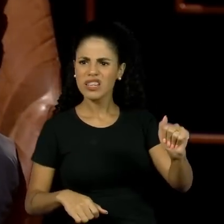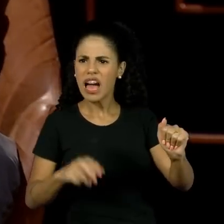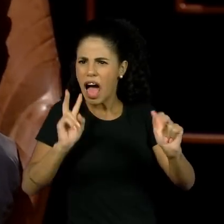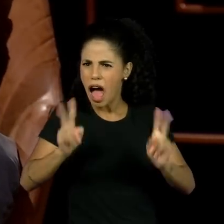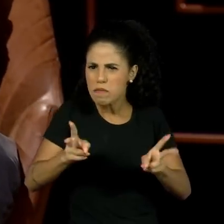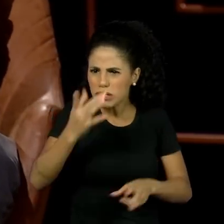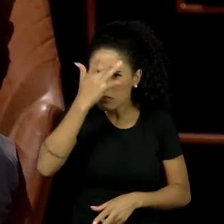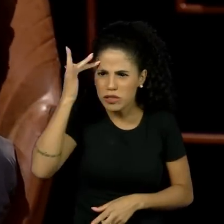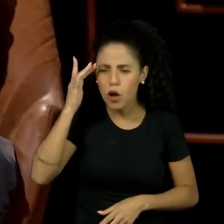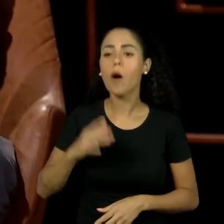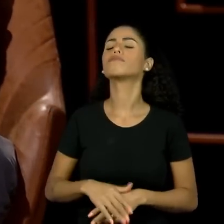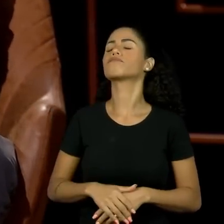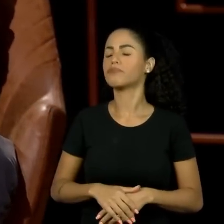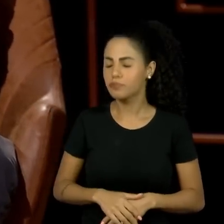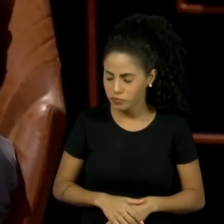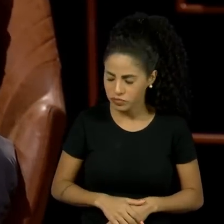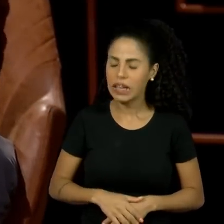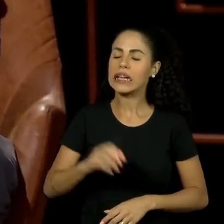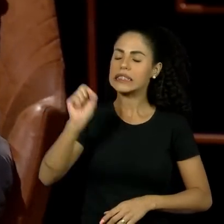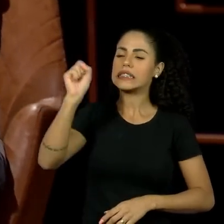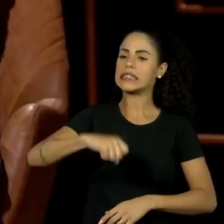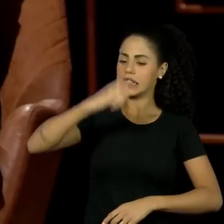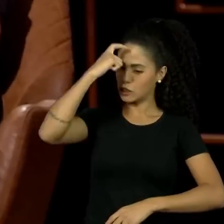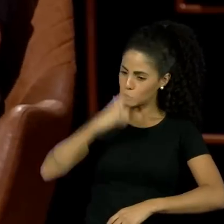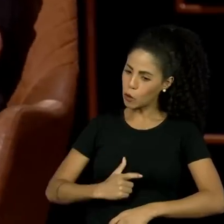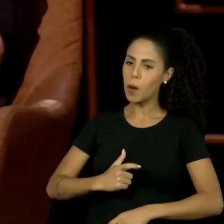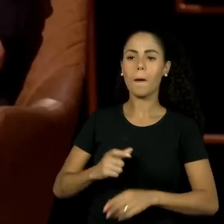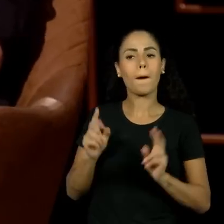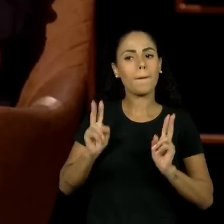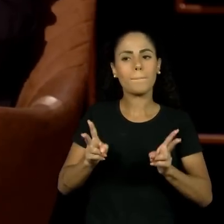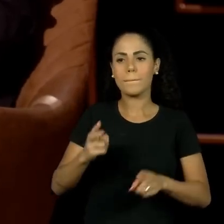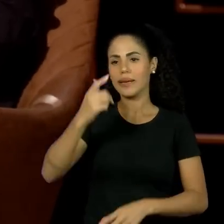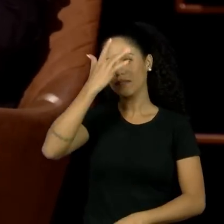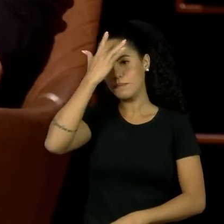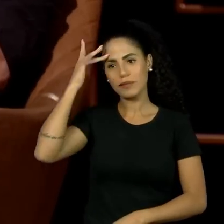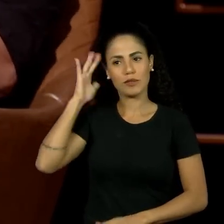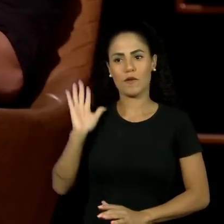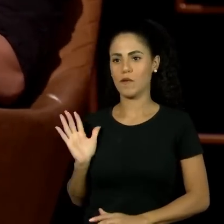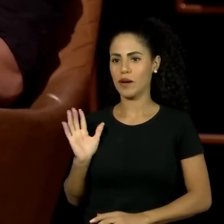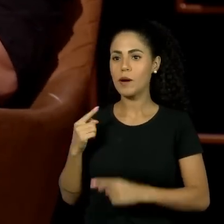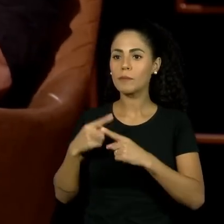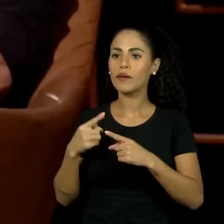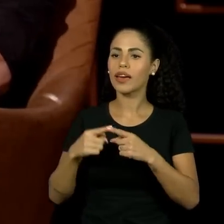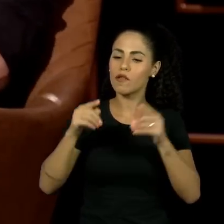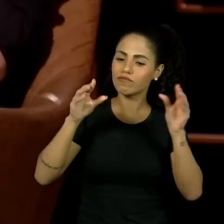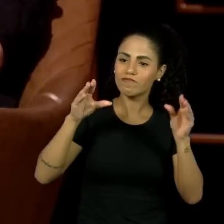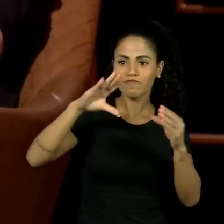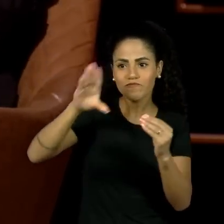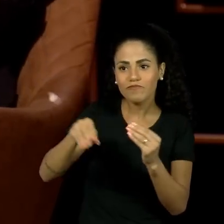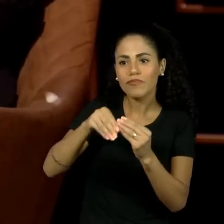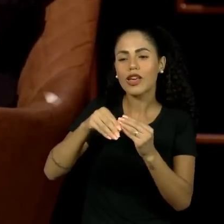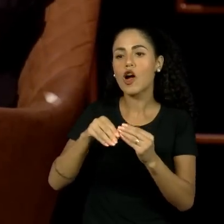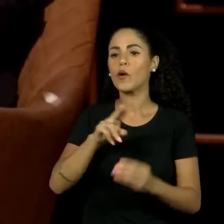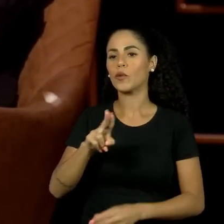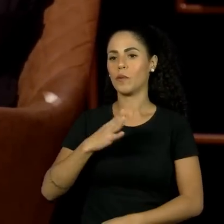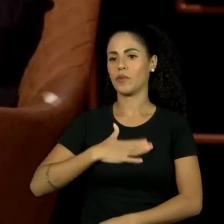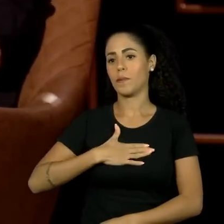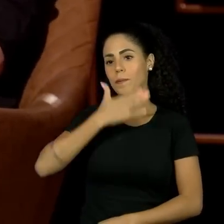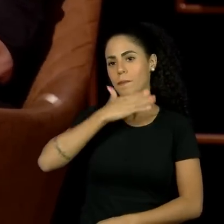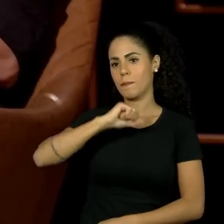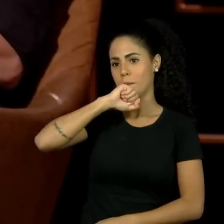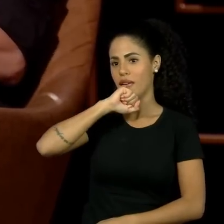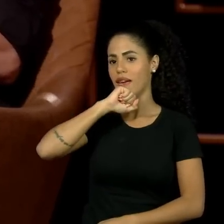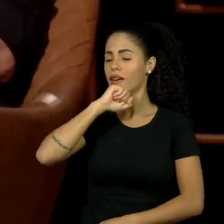pessoa jurídica, Guilherme Leme Garcia. Pessoa física, Guilherme Leme. E pessoa